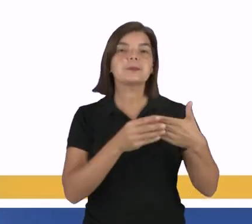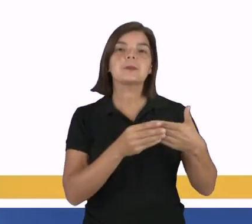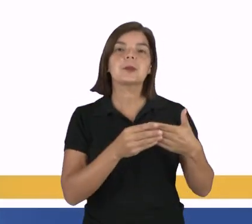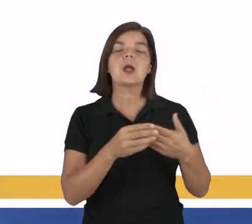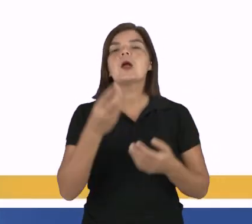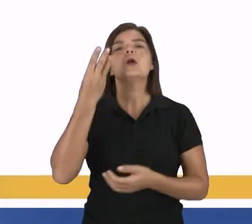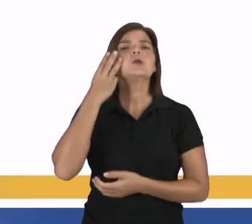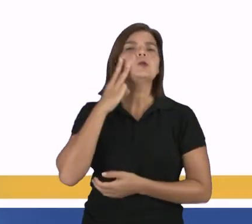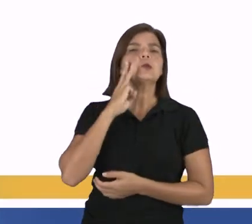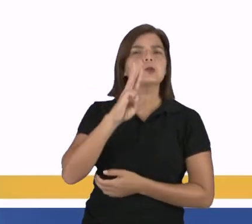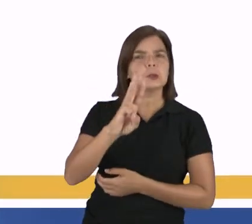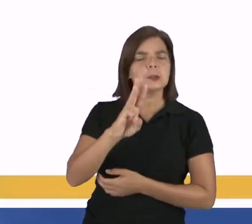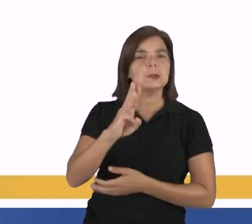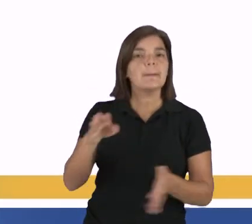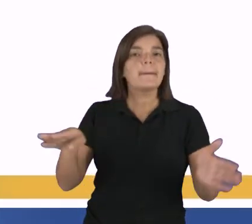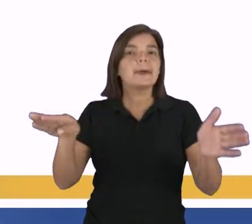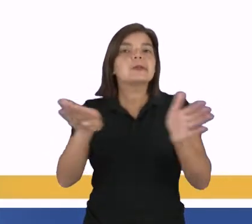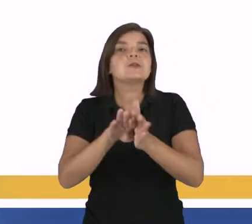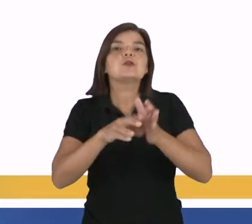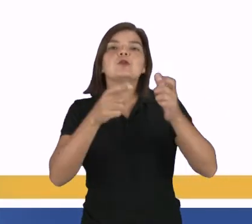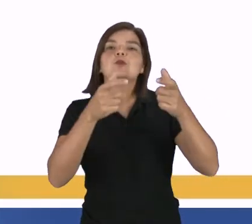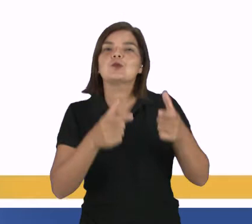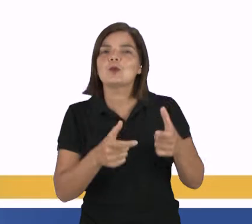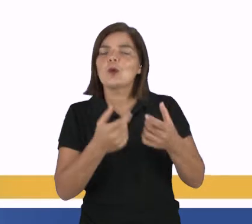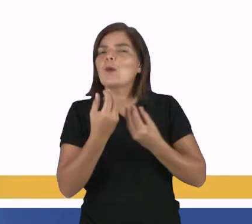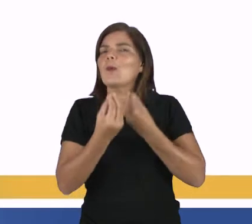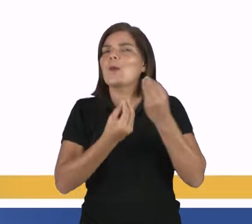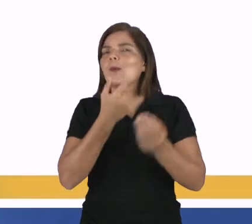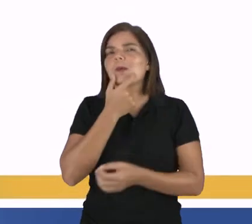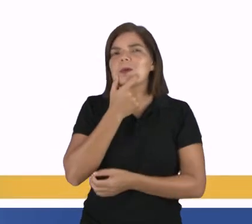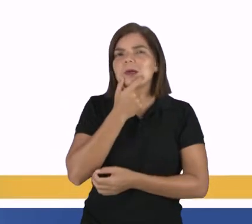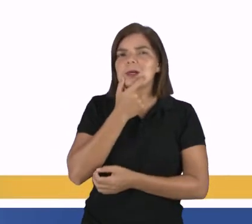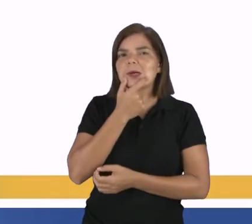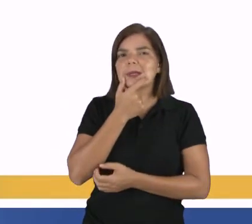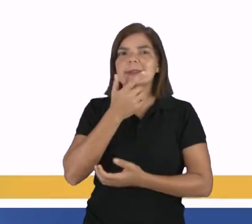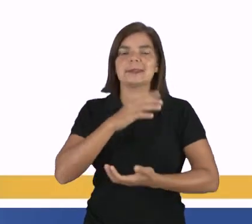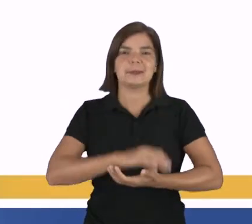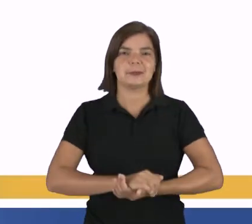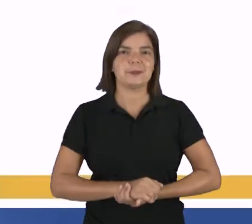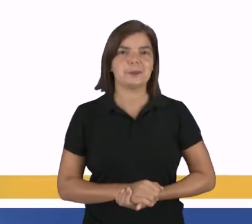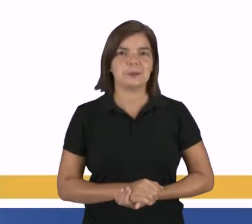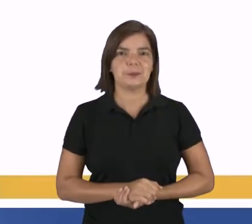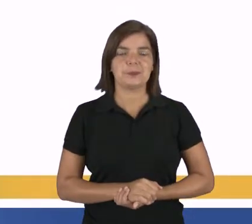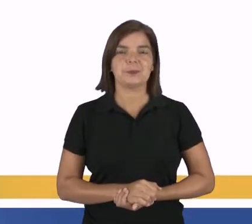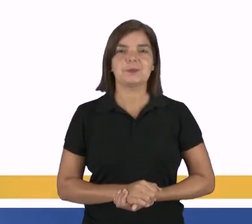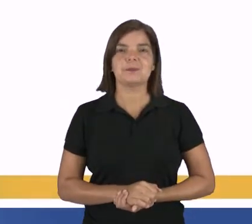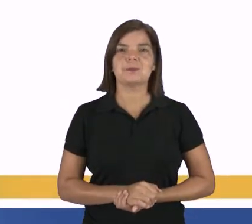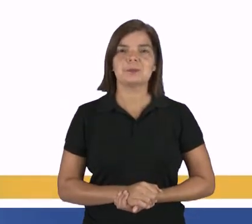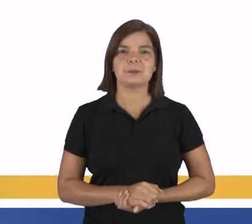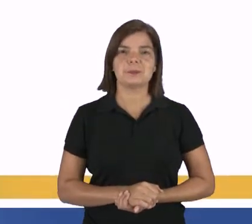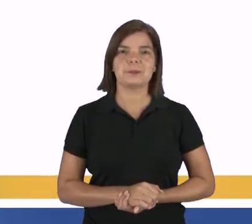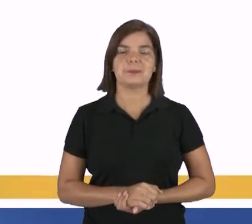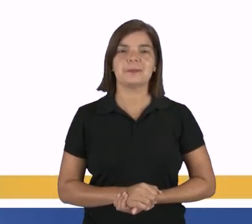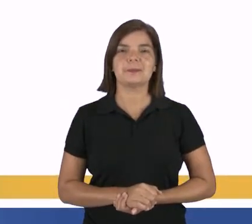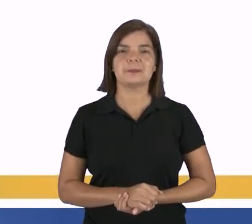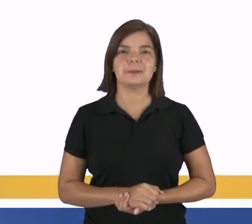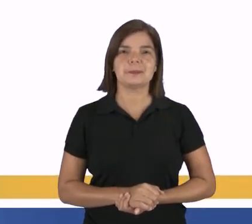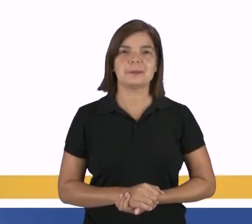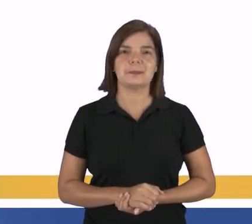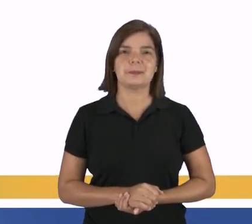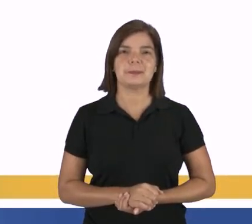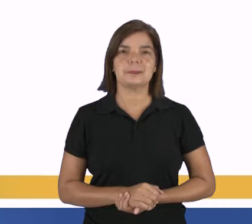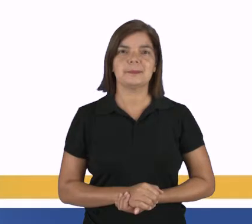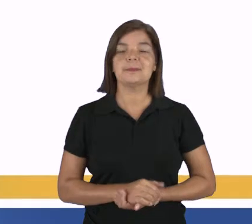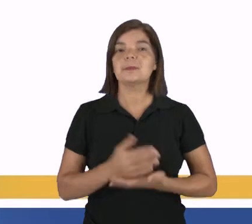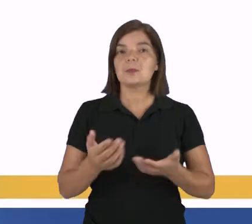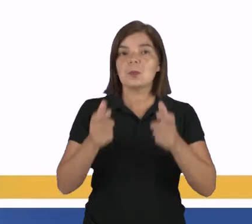3 dias para chegar lá. Como se diz em inglês? It took us 3 days to get